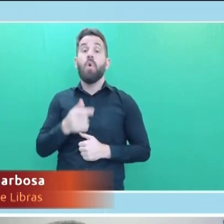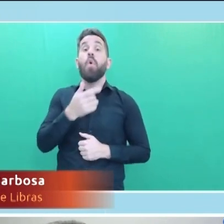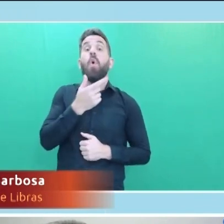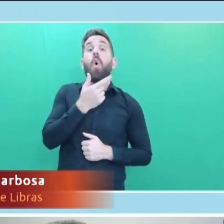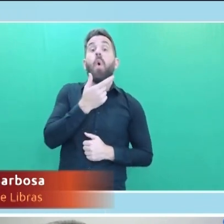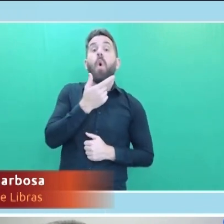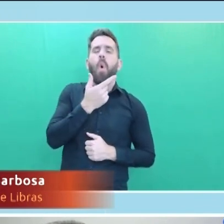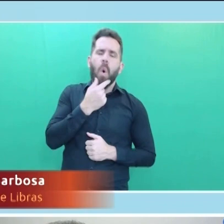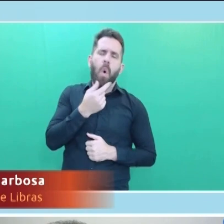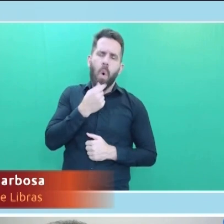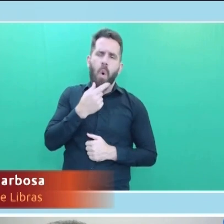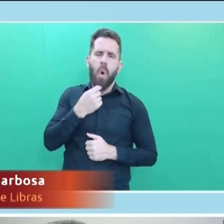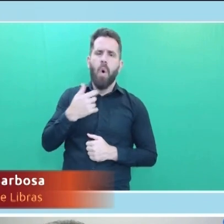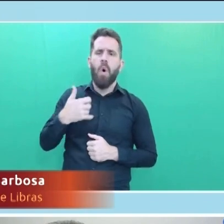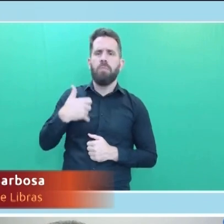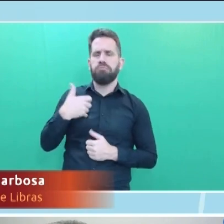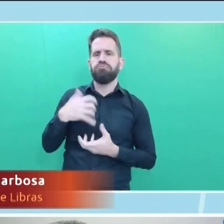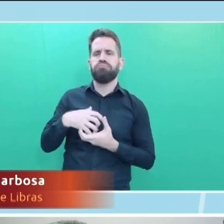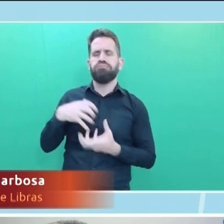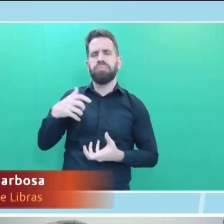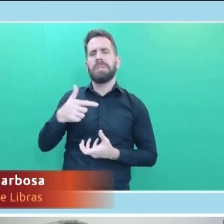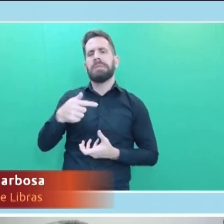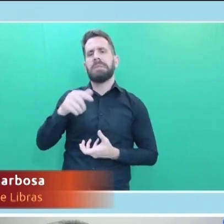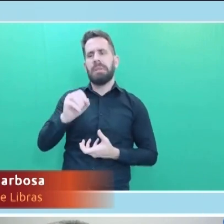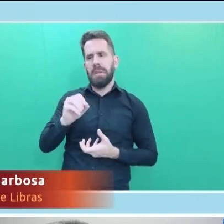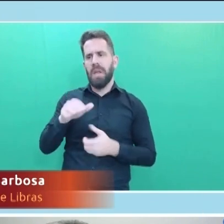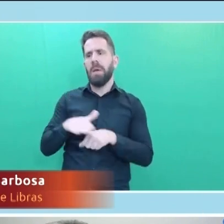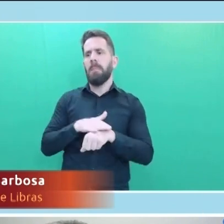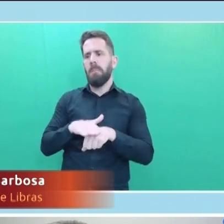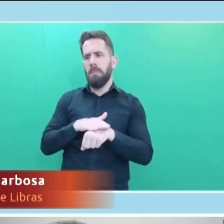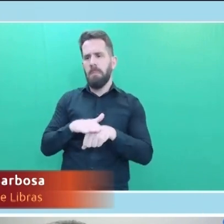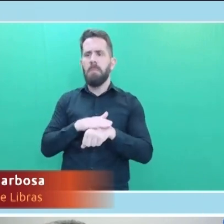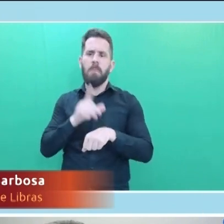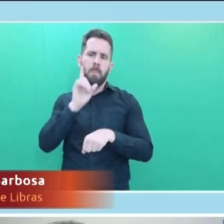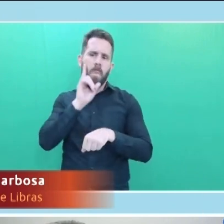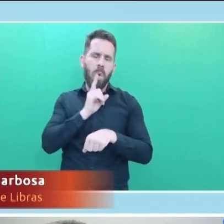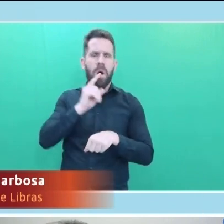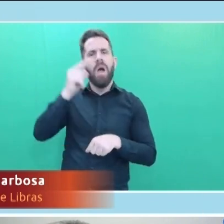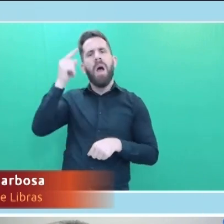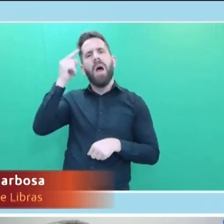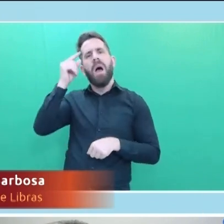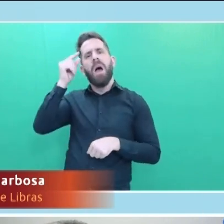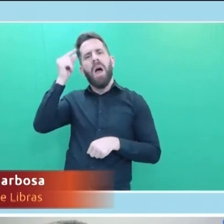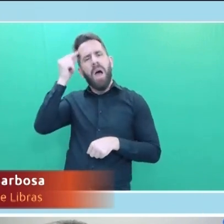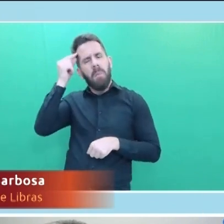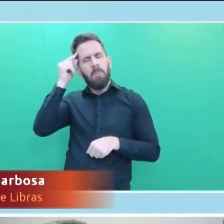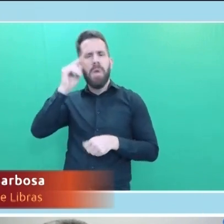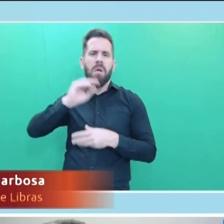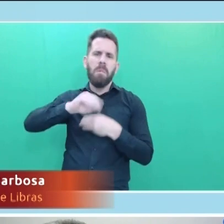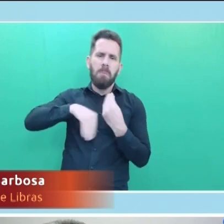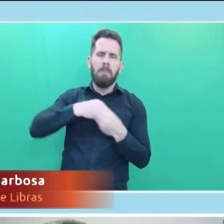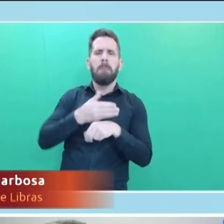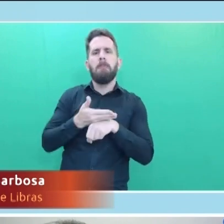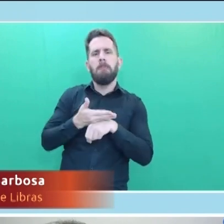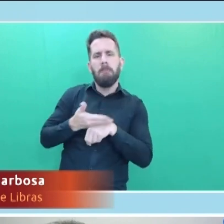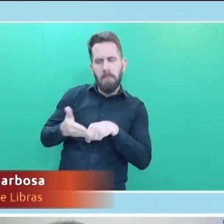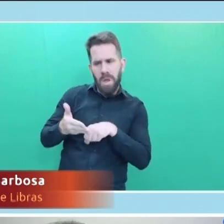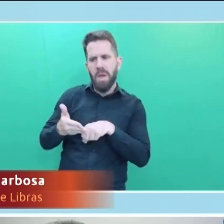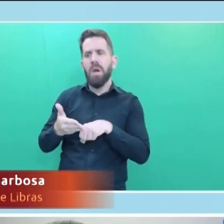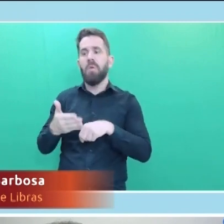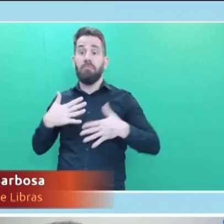de pele castanha, né, cabelo grisalho, e estou trajando uma camisa branca com o emblema do